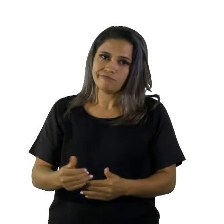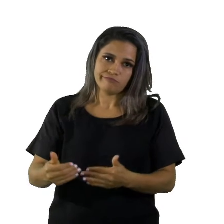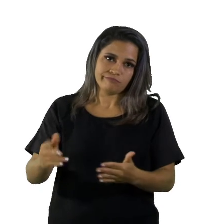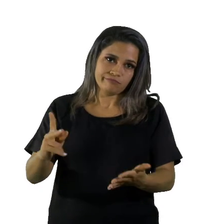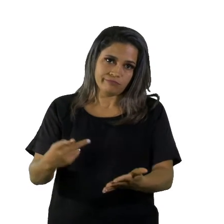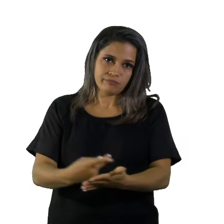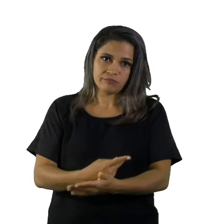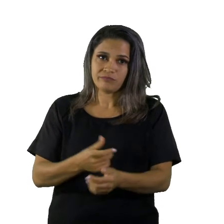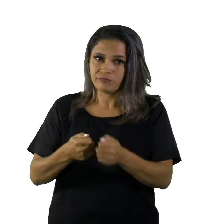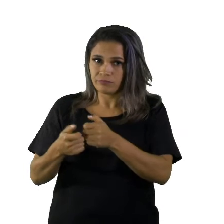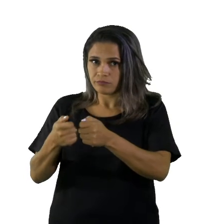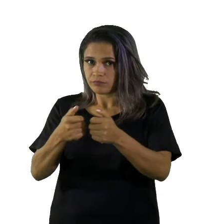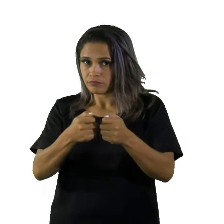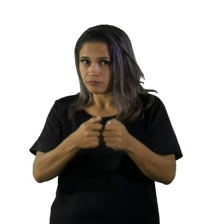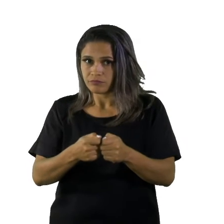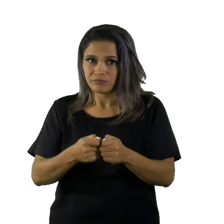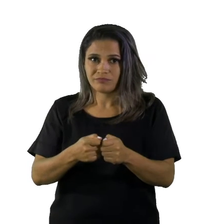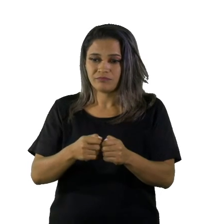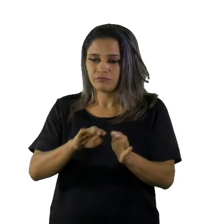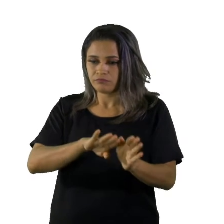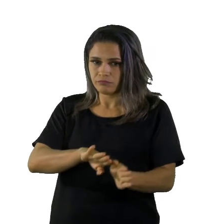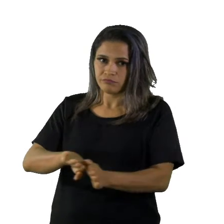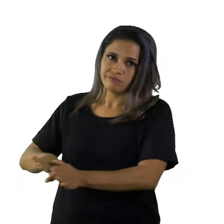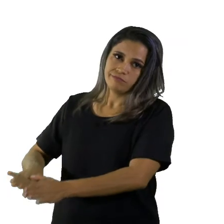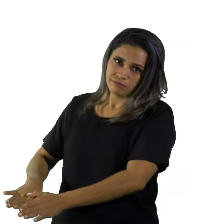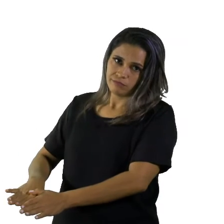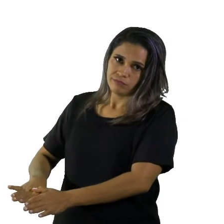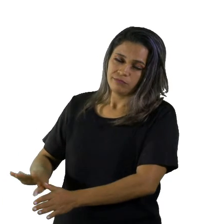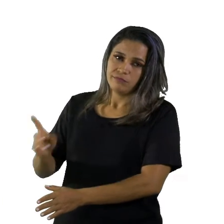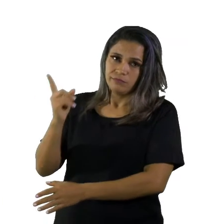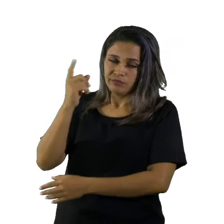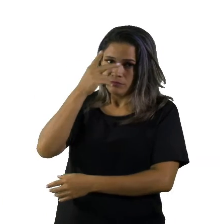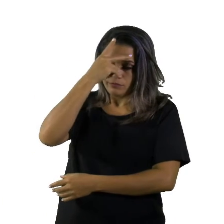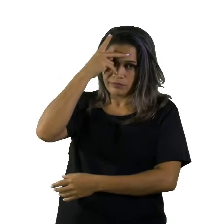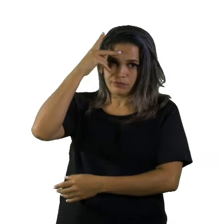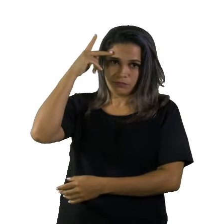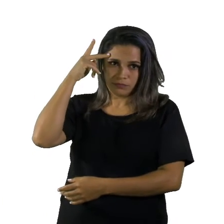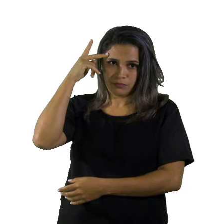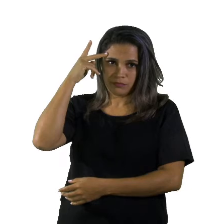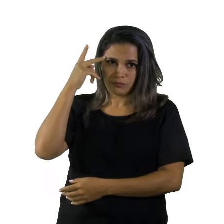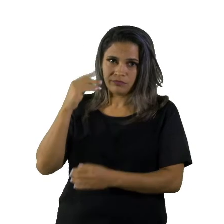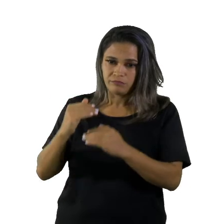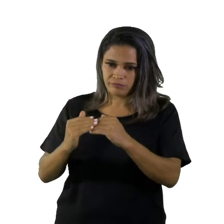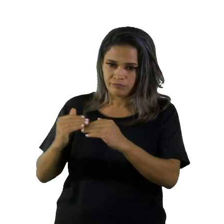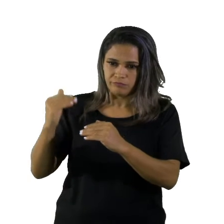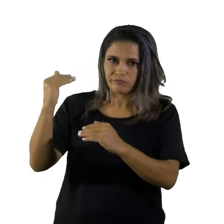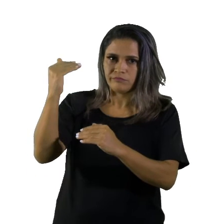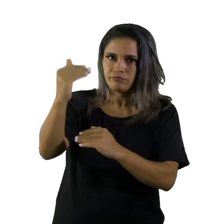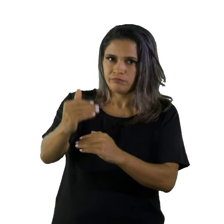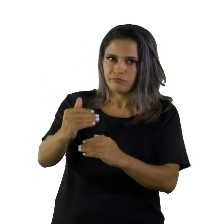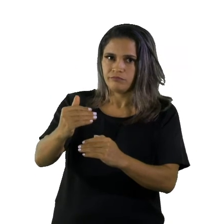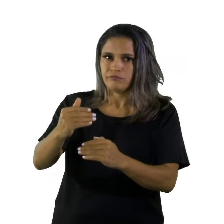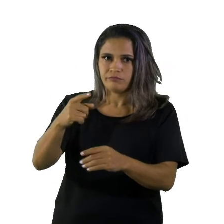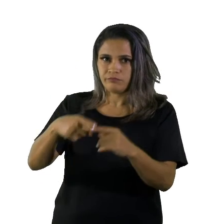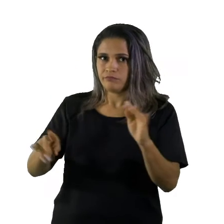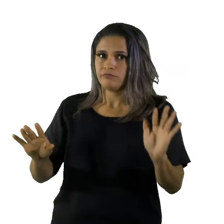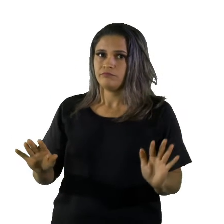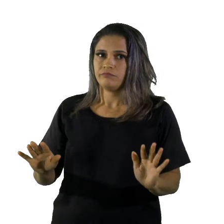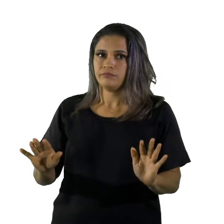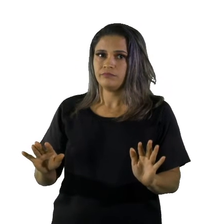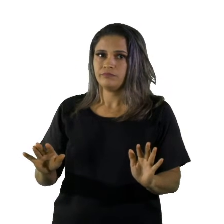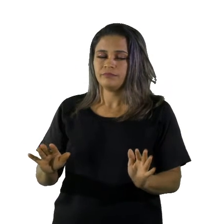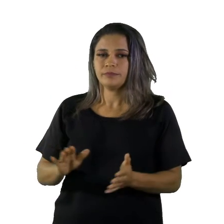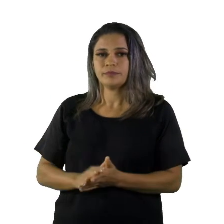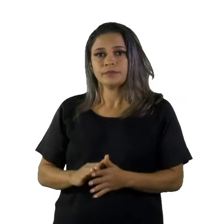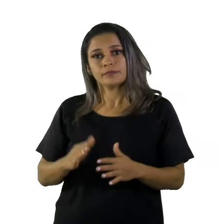os videogames não serão extintos e as pessoas darão um jeito de burlar tal proibição. Acredito